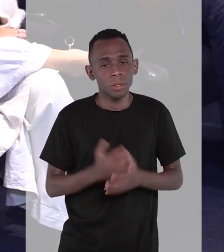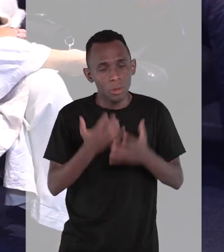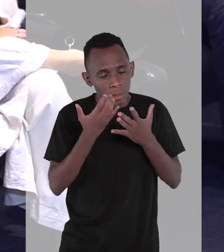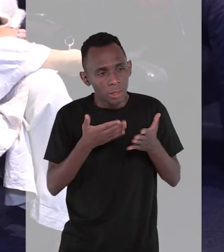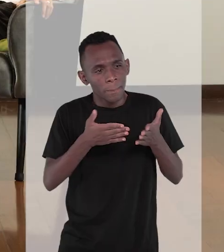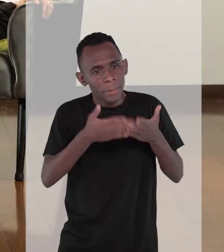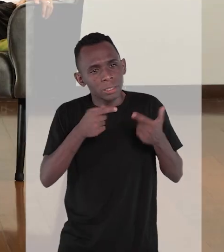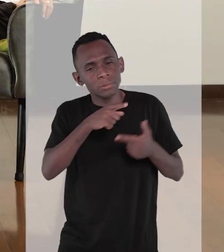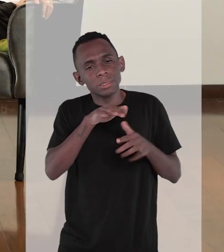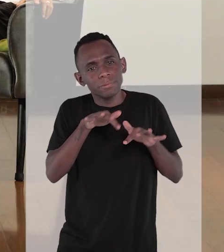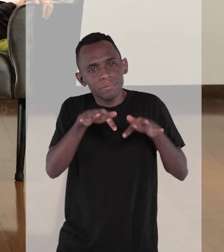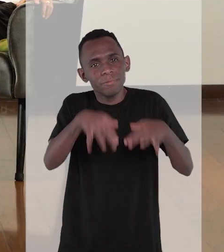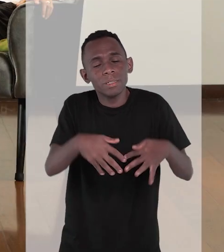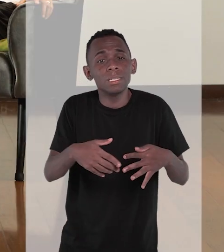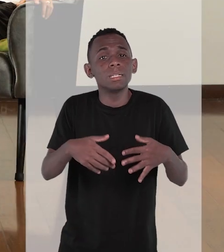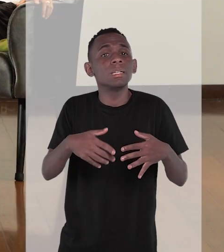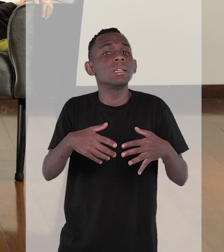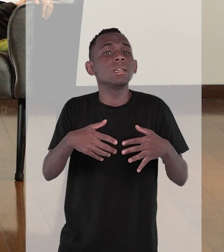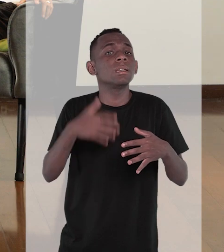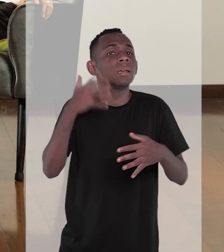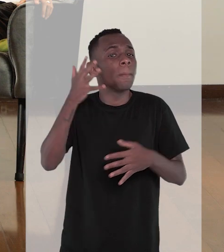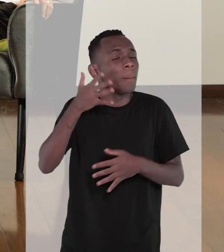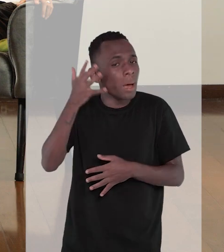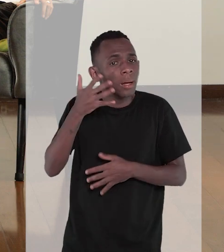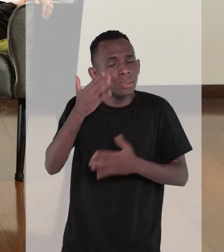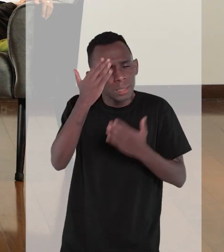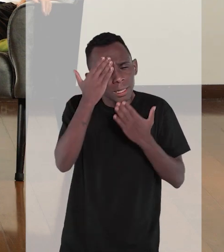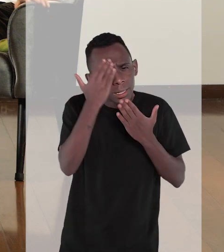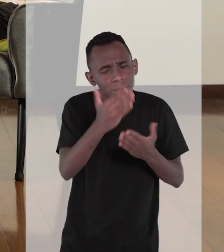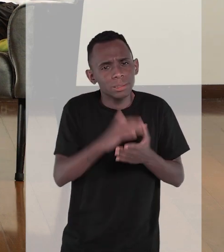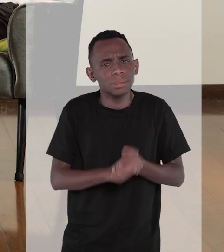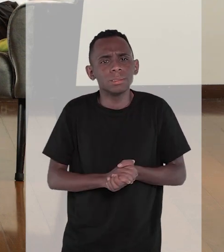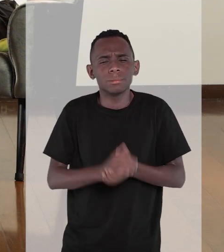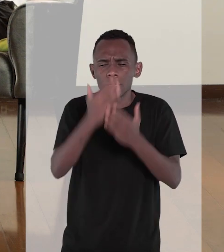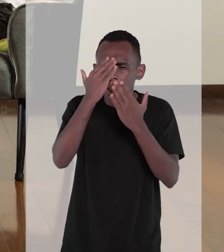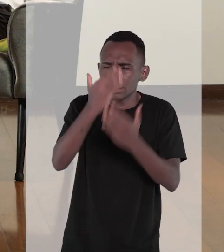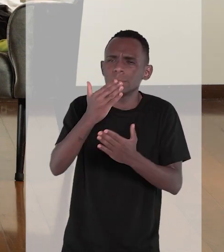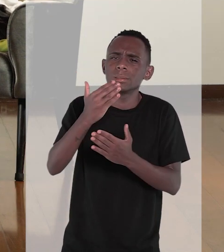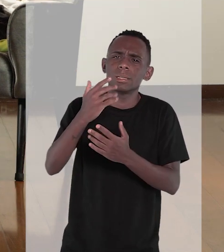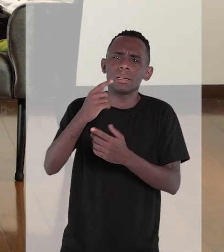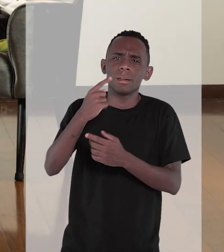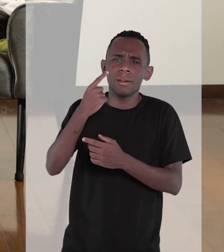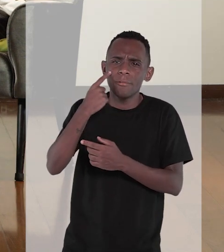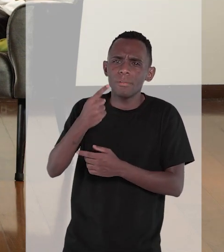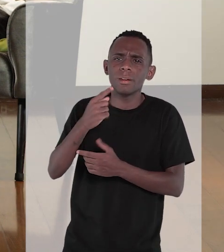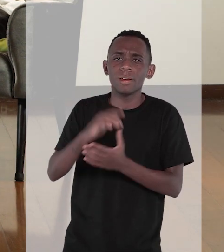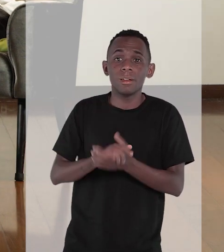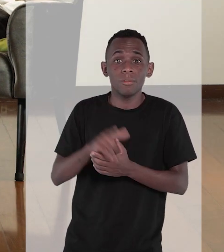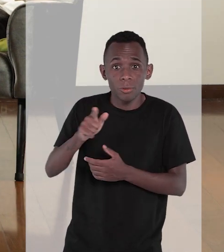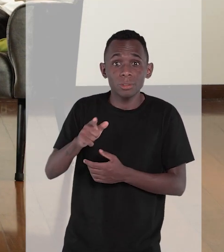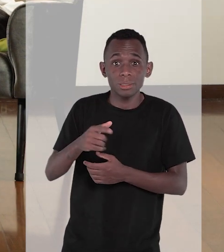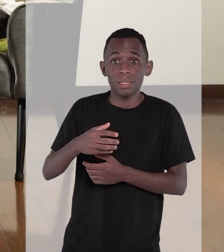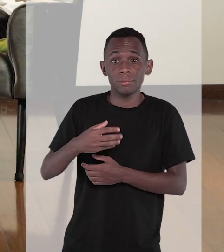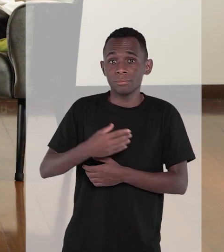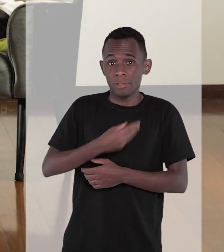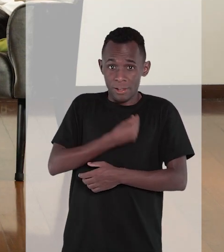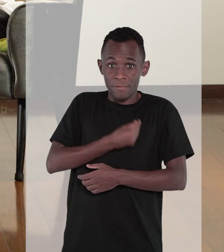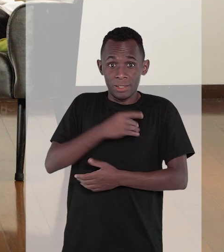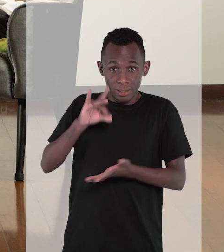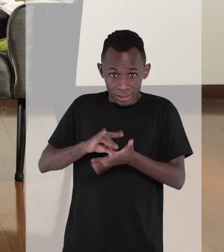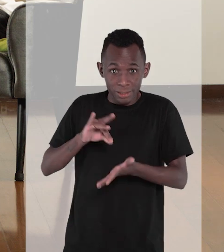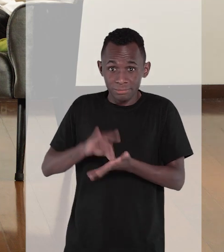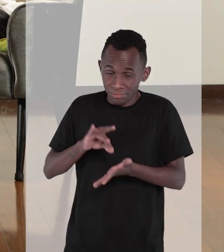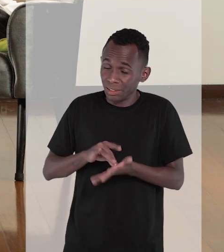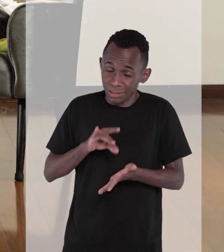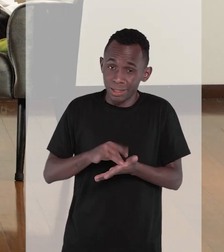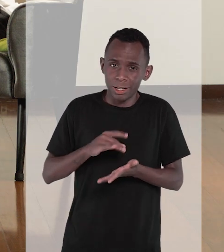Bom, Zélia, queria te pedir, então, para você encerrar e agradecer demais. Pô, eu te agradeço. Bom te ver, saber que você é de carne e osso. A